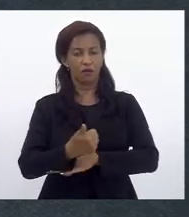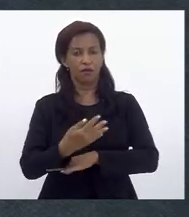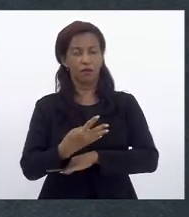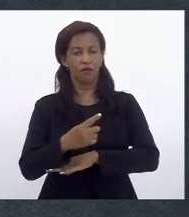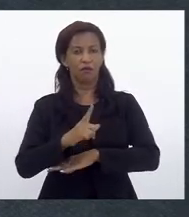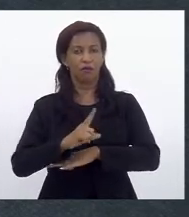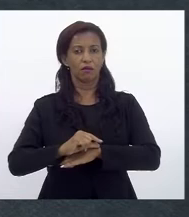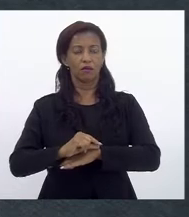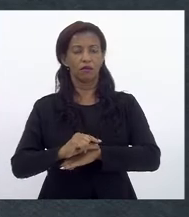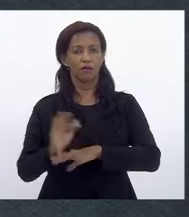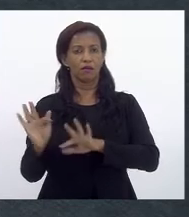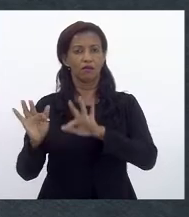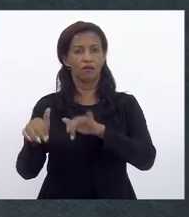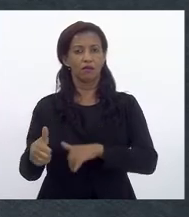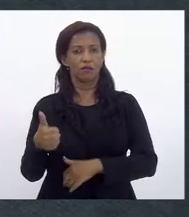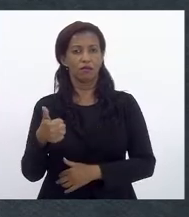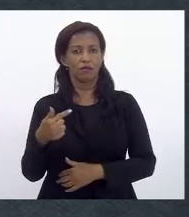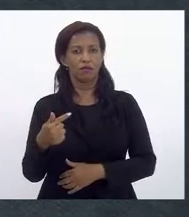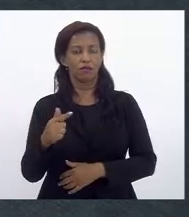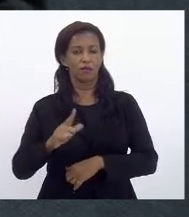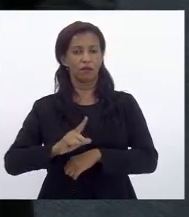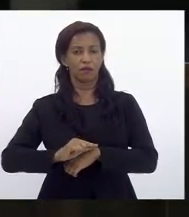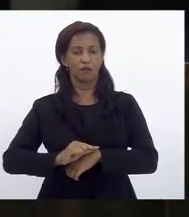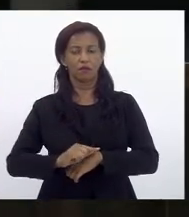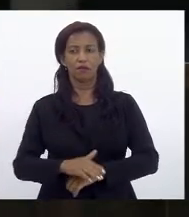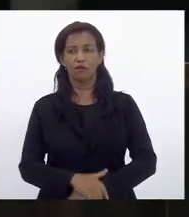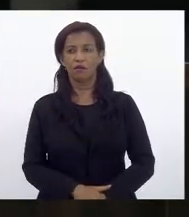horas, encerrou-se às 17 horas.